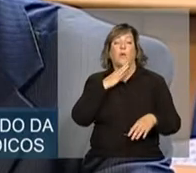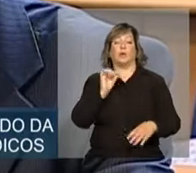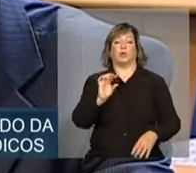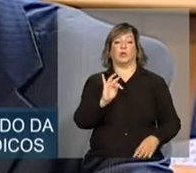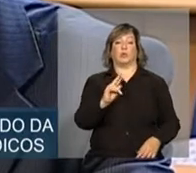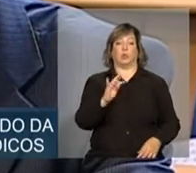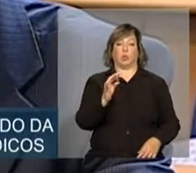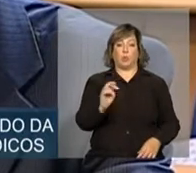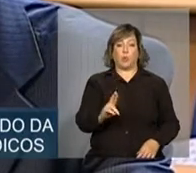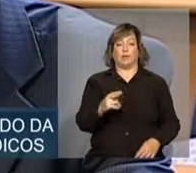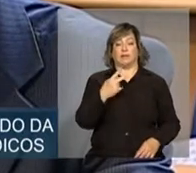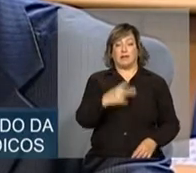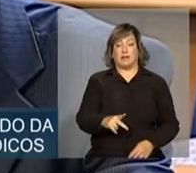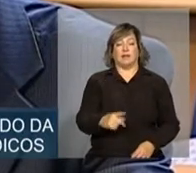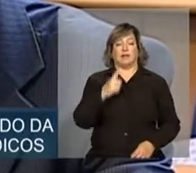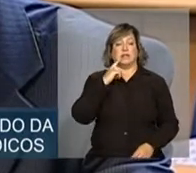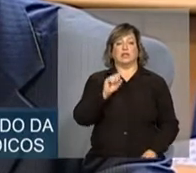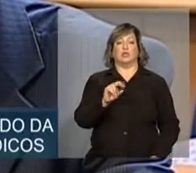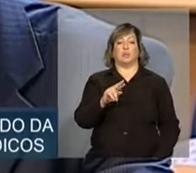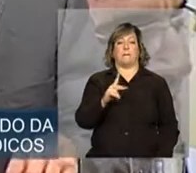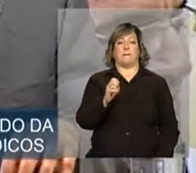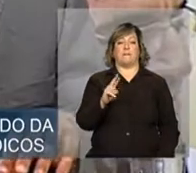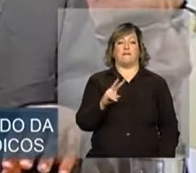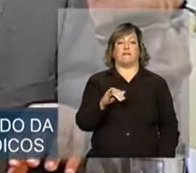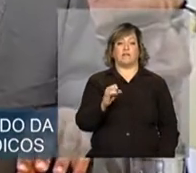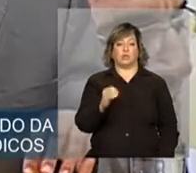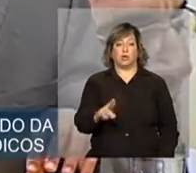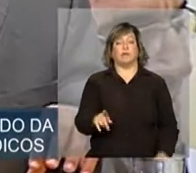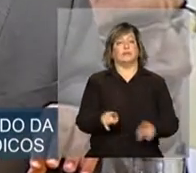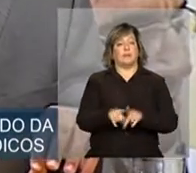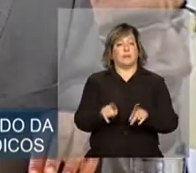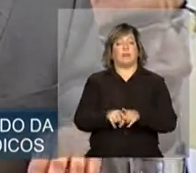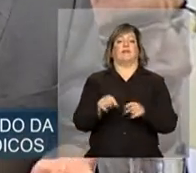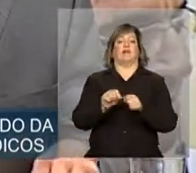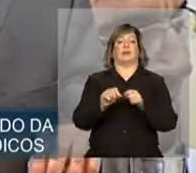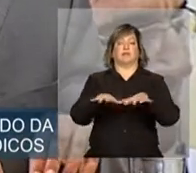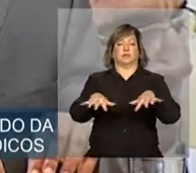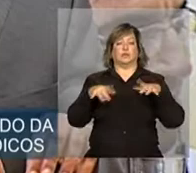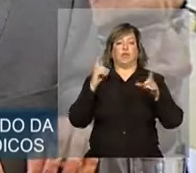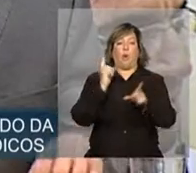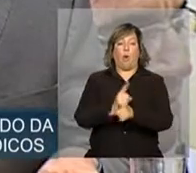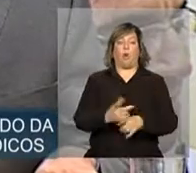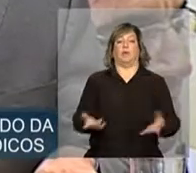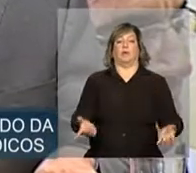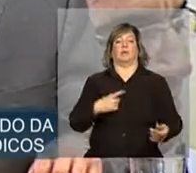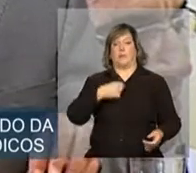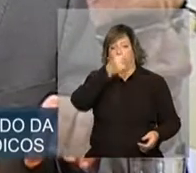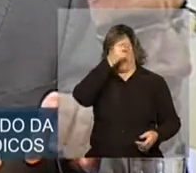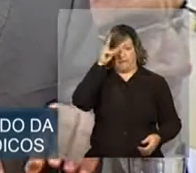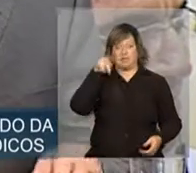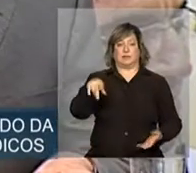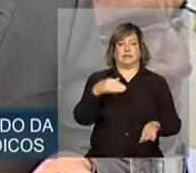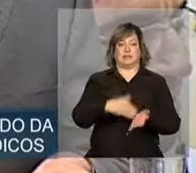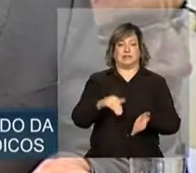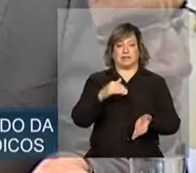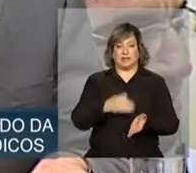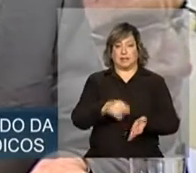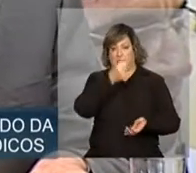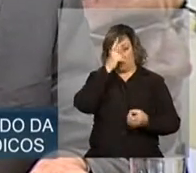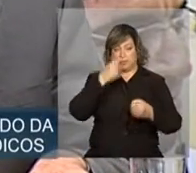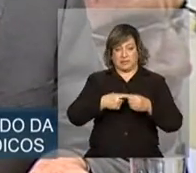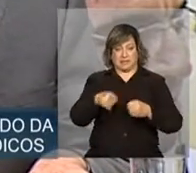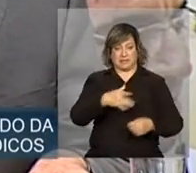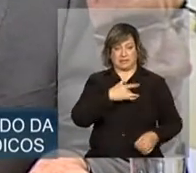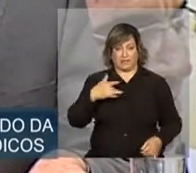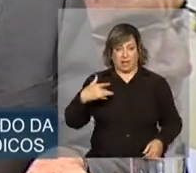supervisor nós deveremos fazer encontros também do prefeito do secretário municipal de saúde do coordenador de